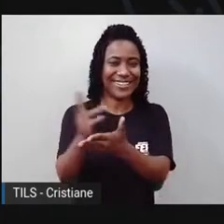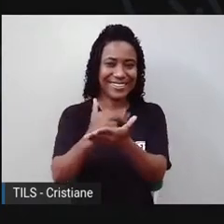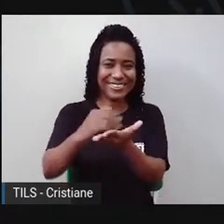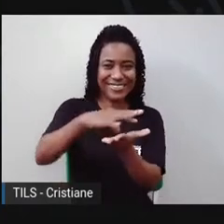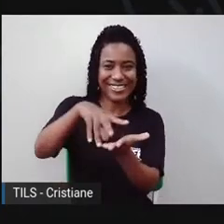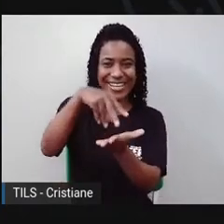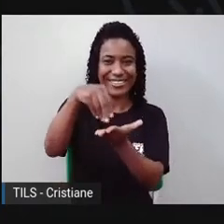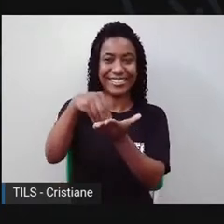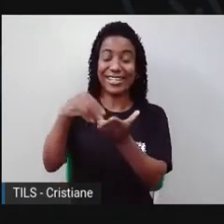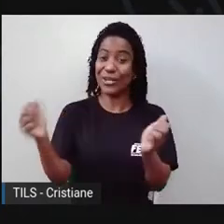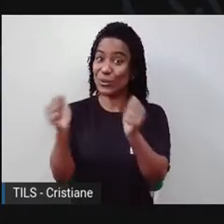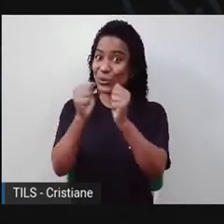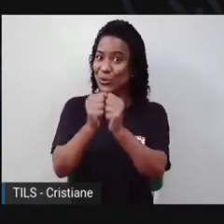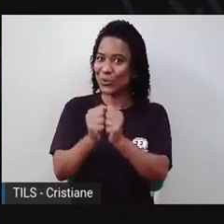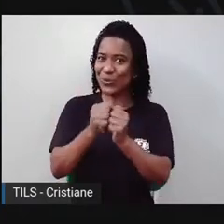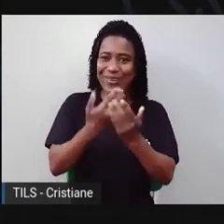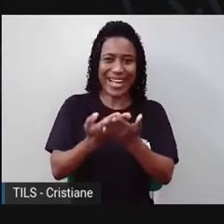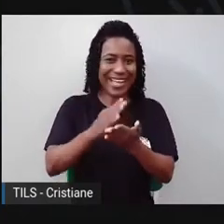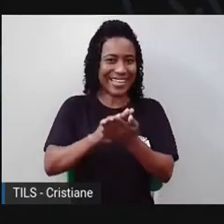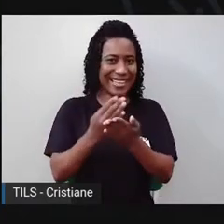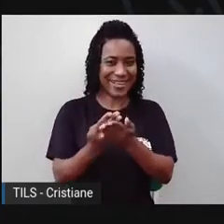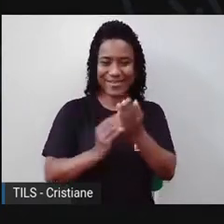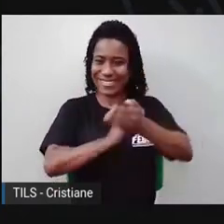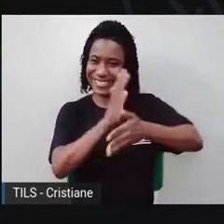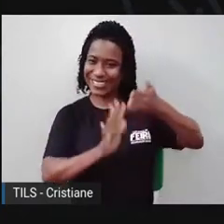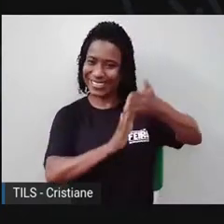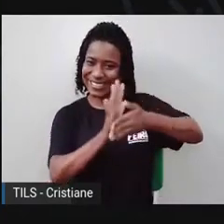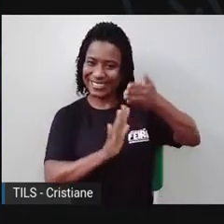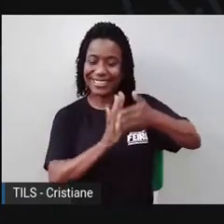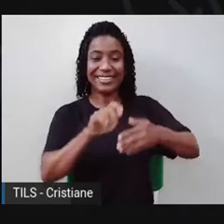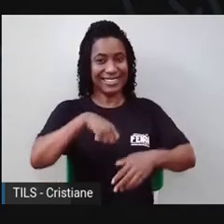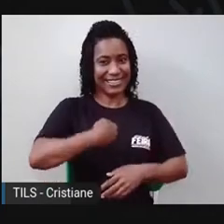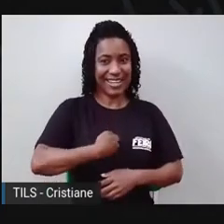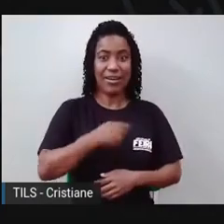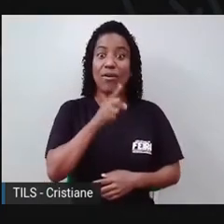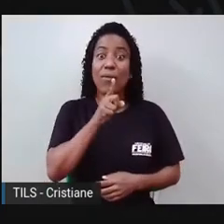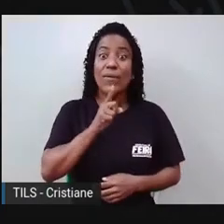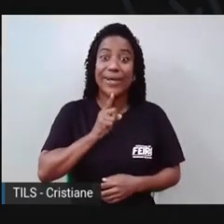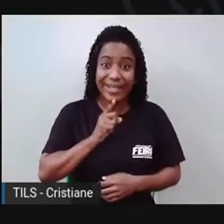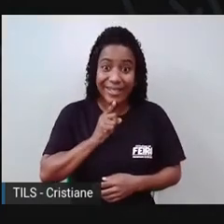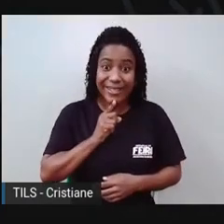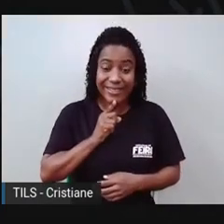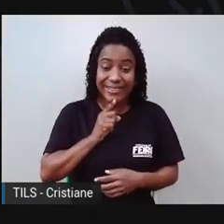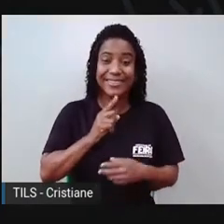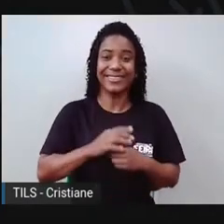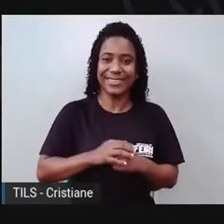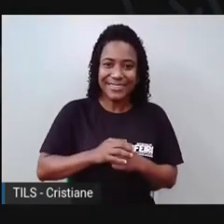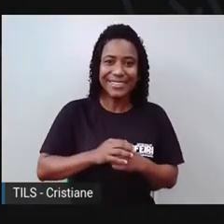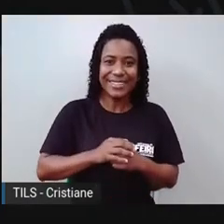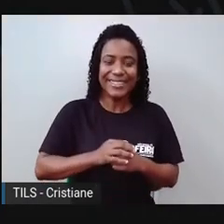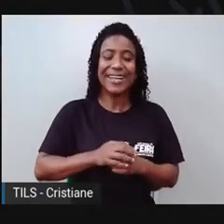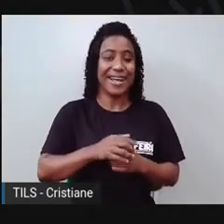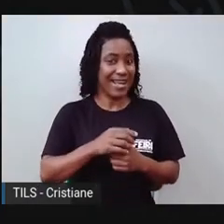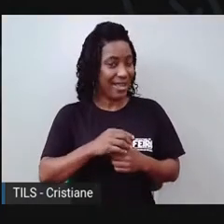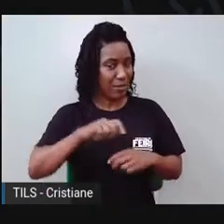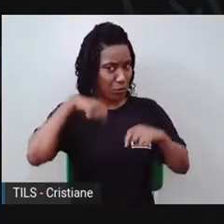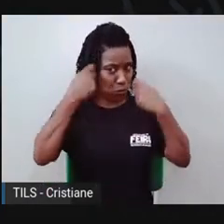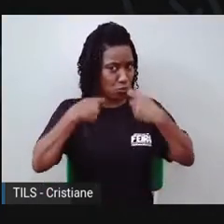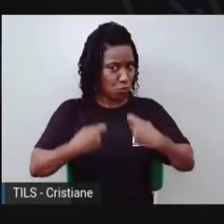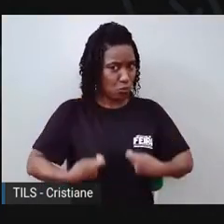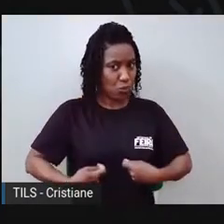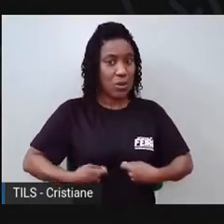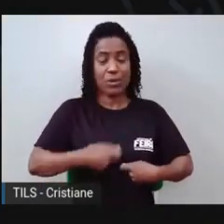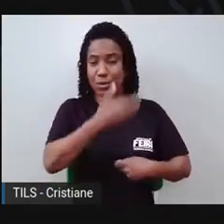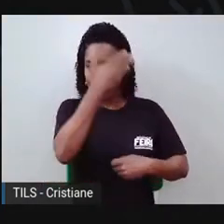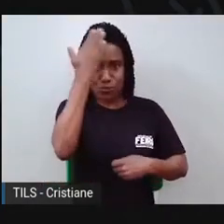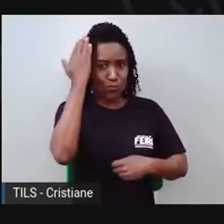estou acompanhada da Pro Cris, que é a Pro de Libras. A Pro Veroca tem um cabelinho branco, um óculos